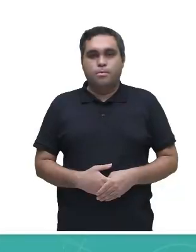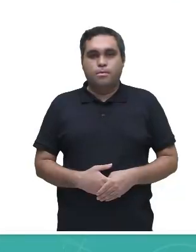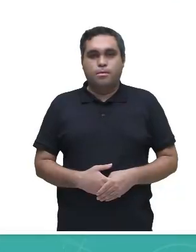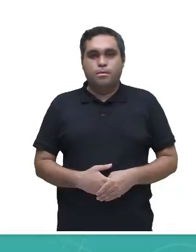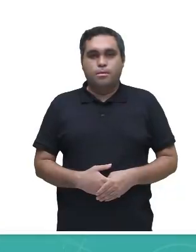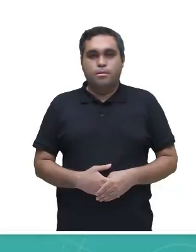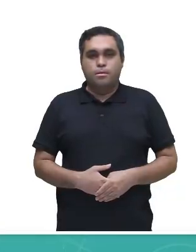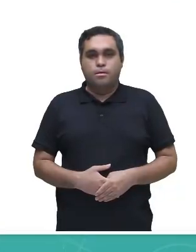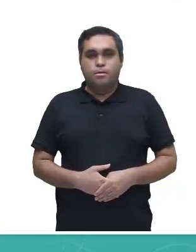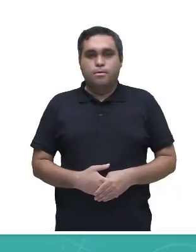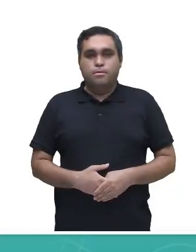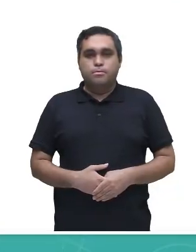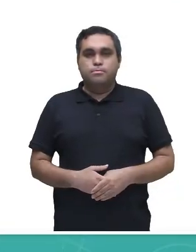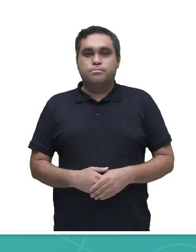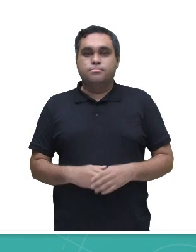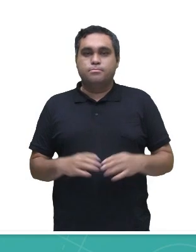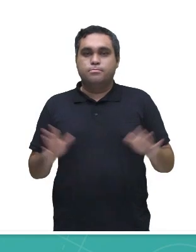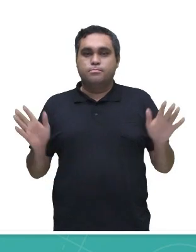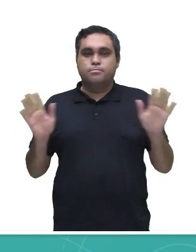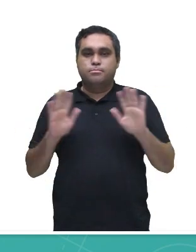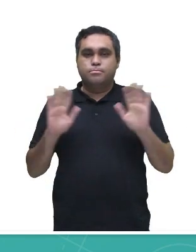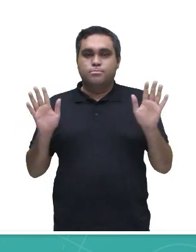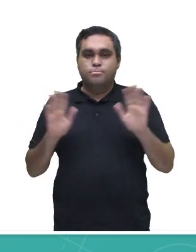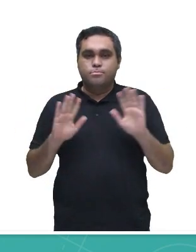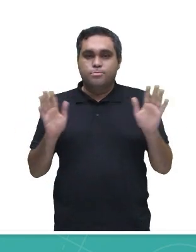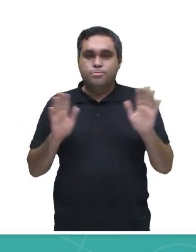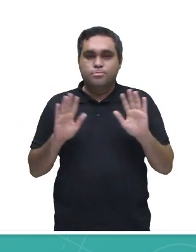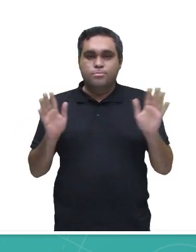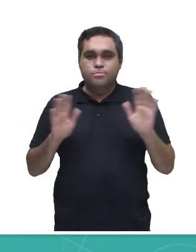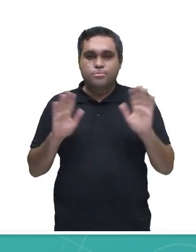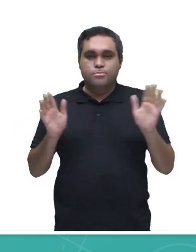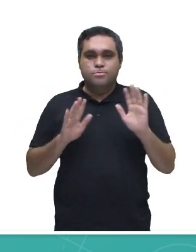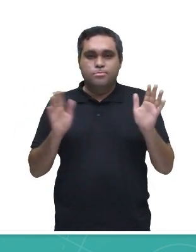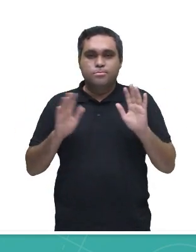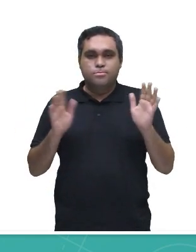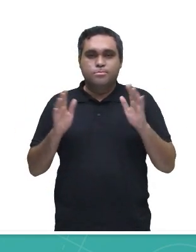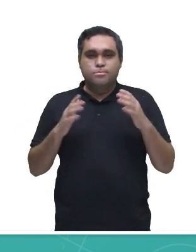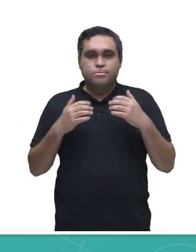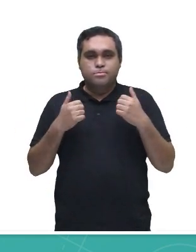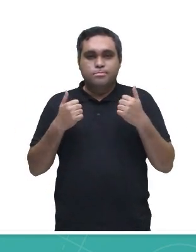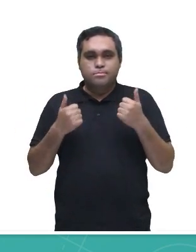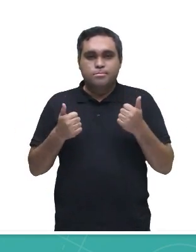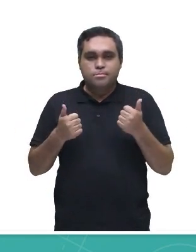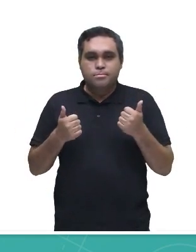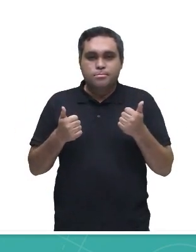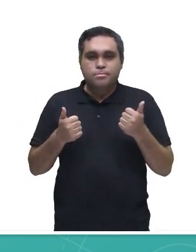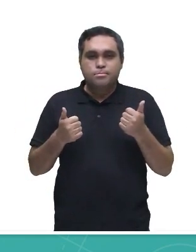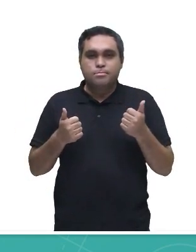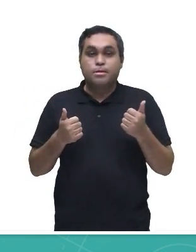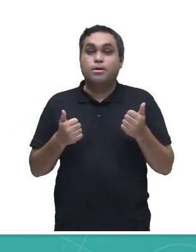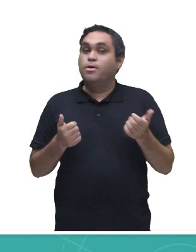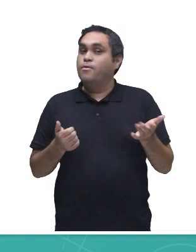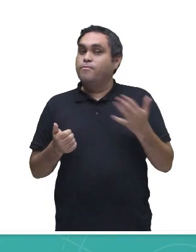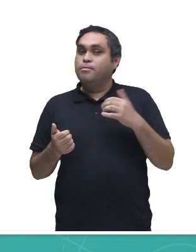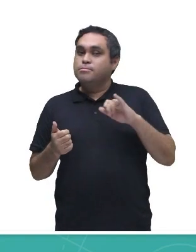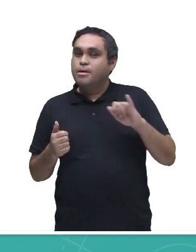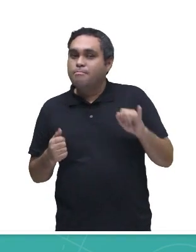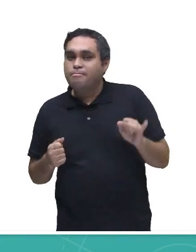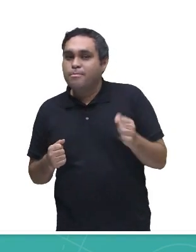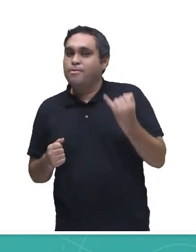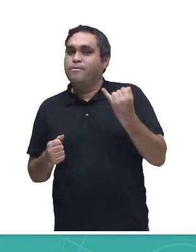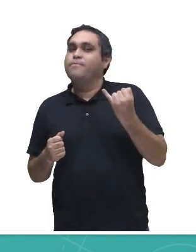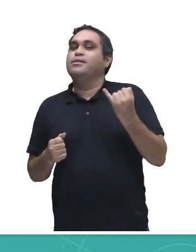Olá, queridos alunos, sejam todos muito bem-vindos. Colegas professores também, vamos aproveitar ao máximo esse